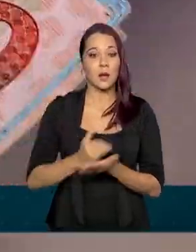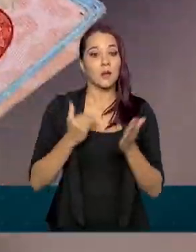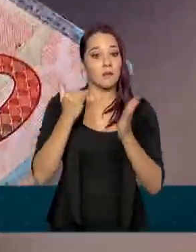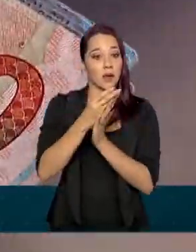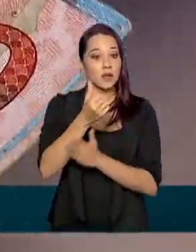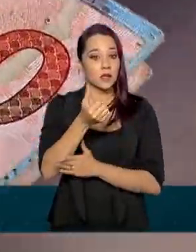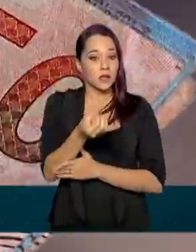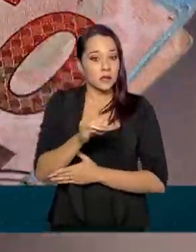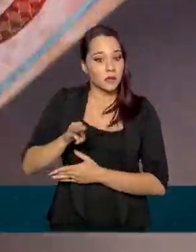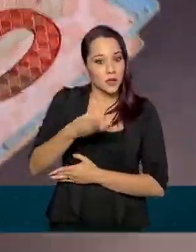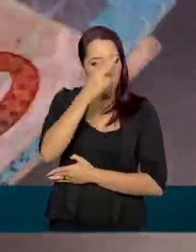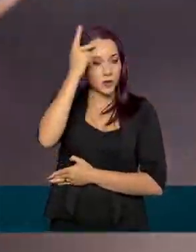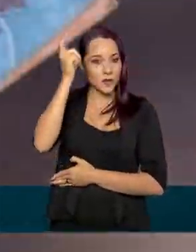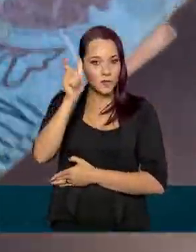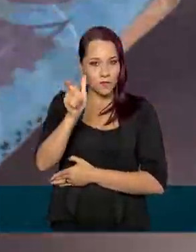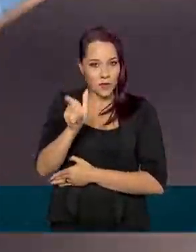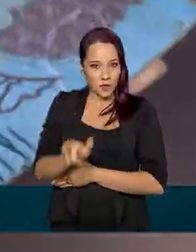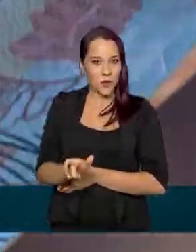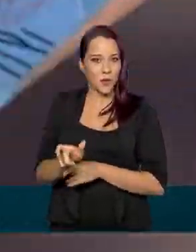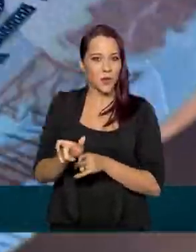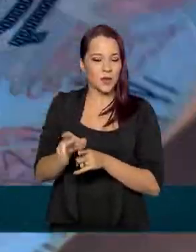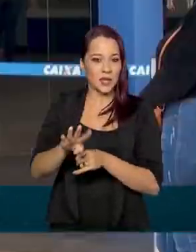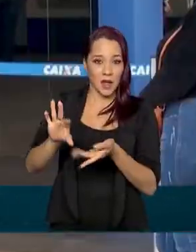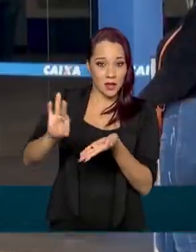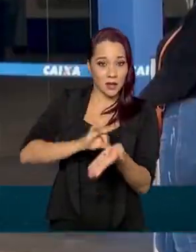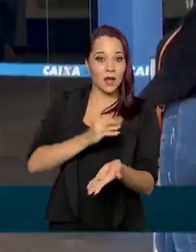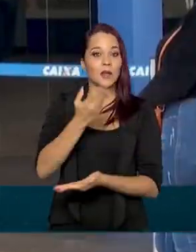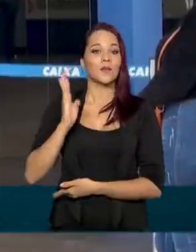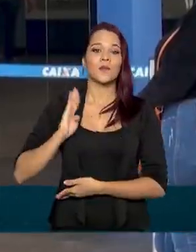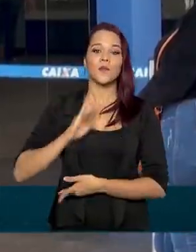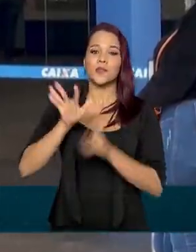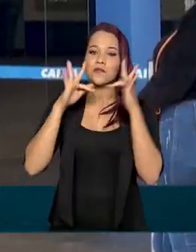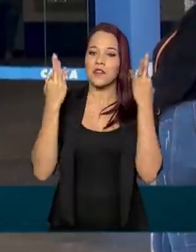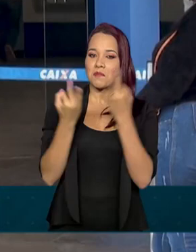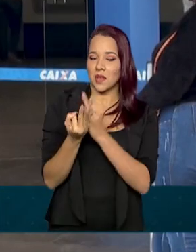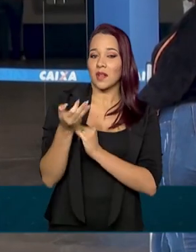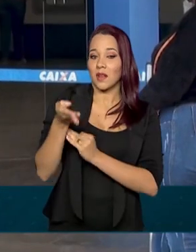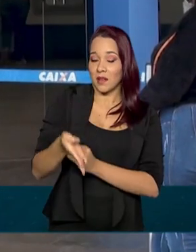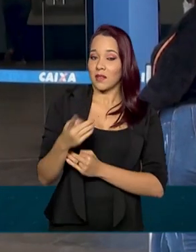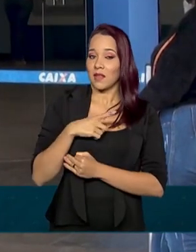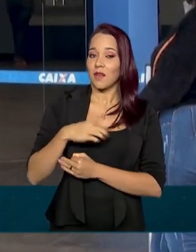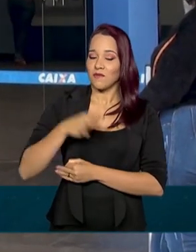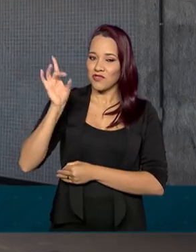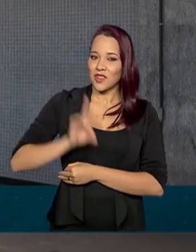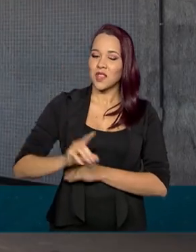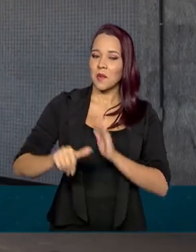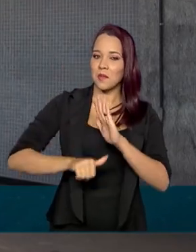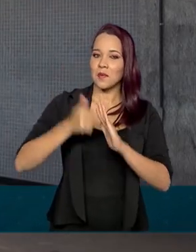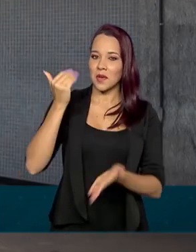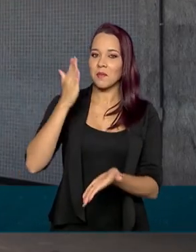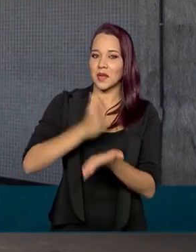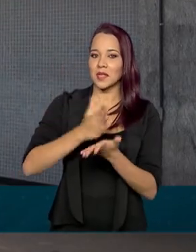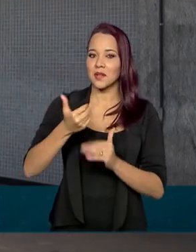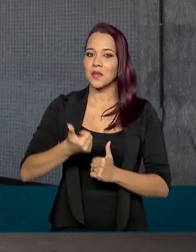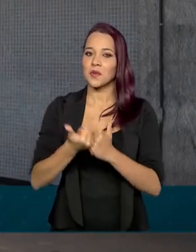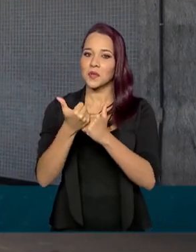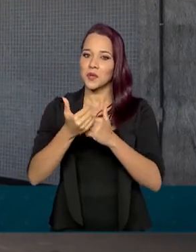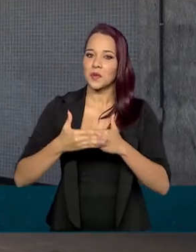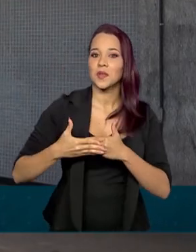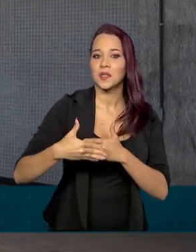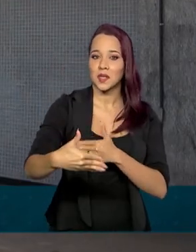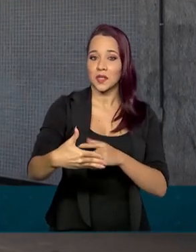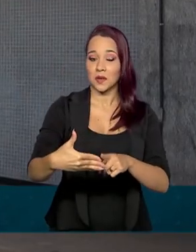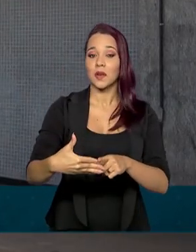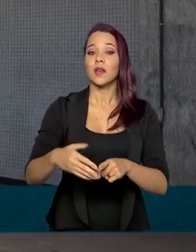16 milhões de pessoas cadastradas no Bolsa Família foram consideradas aptas para a primeira parcela do auxílio-extensão